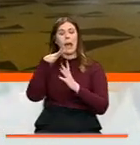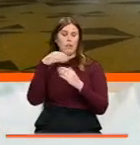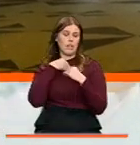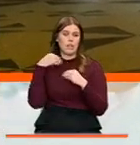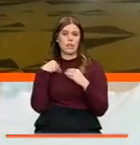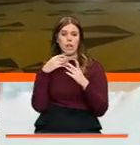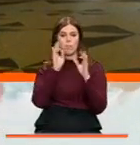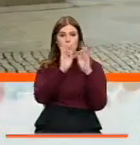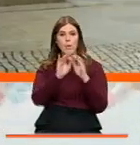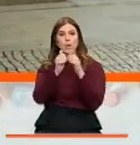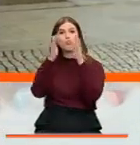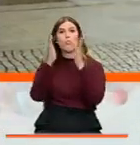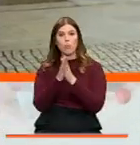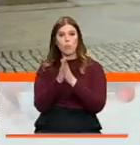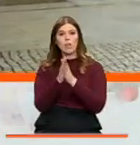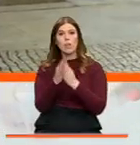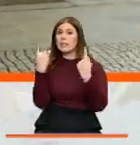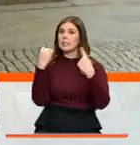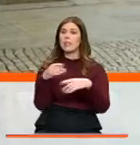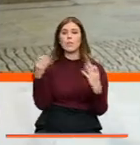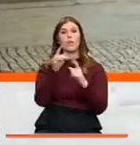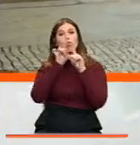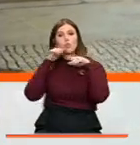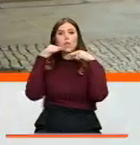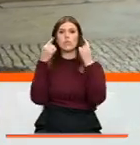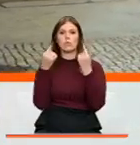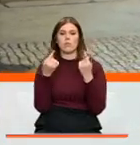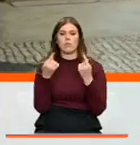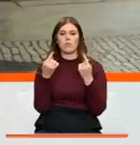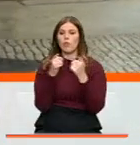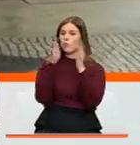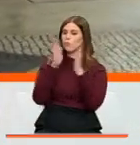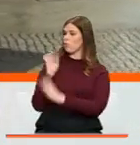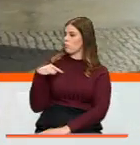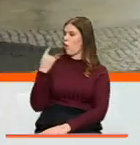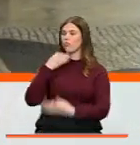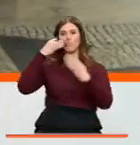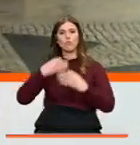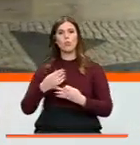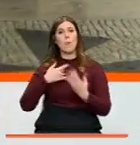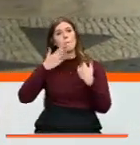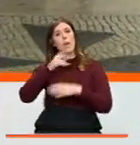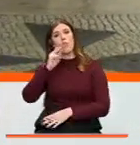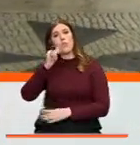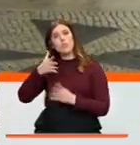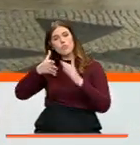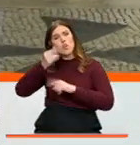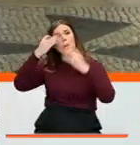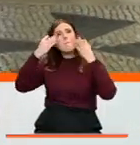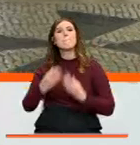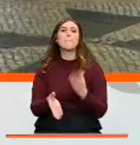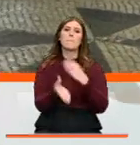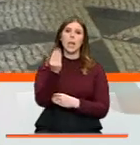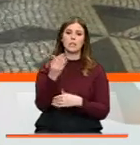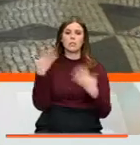clínica. Nós tratamos tudo e vai ter o sorriso que todos nós merecemos, mas o Vítor ainda merece mais.